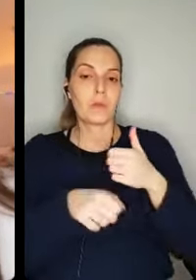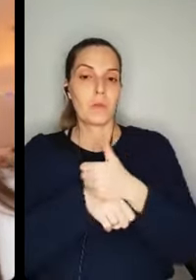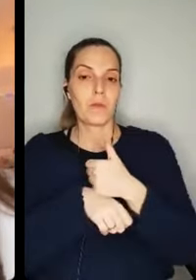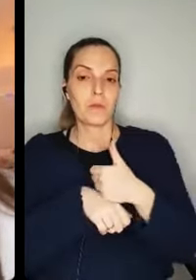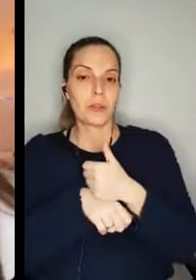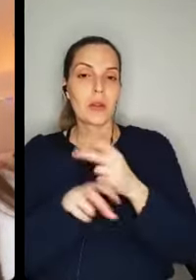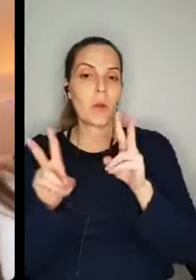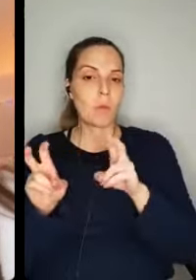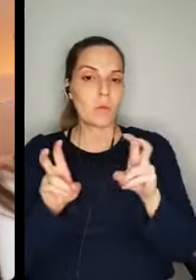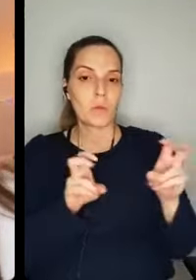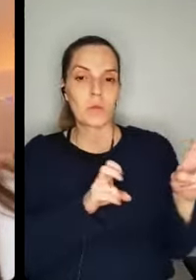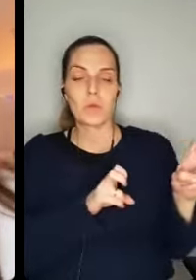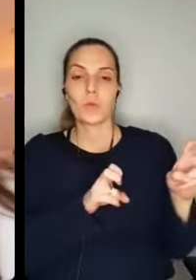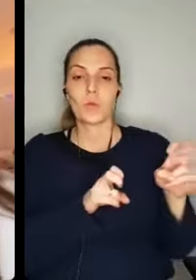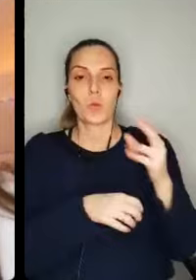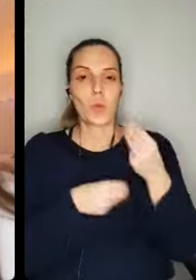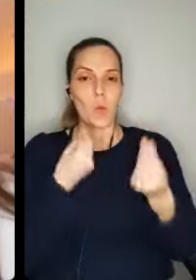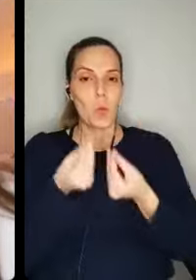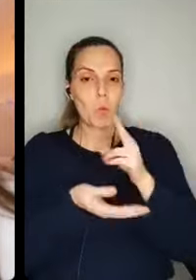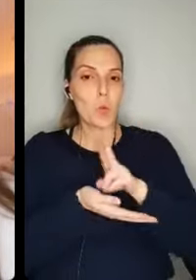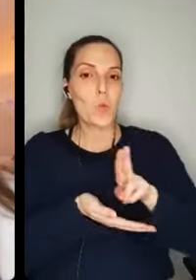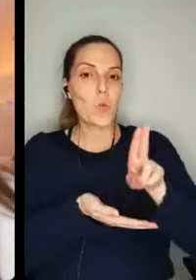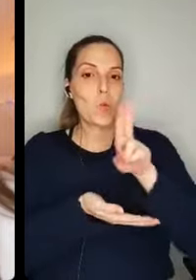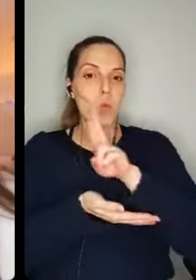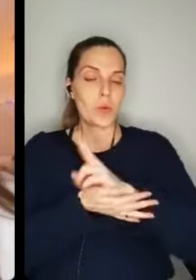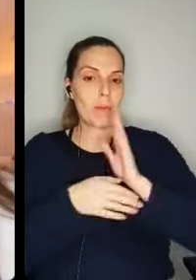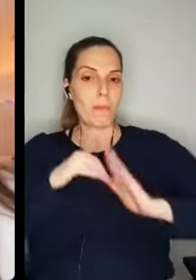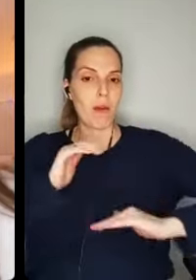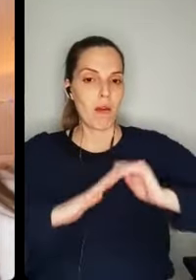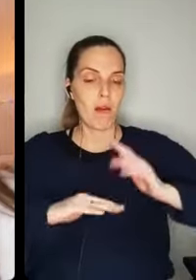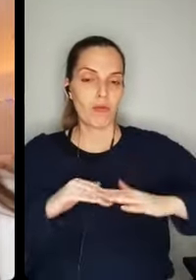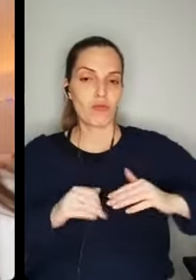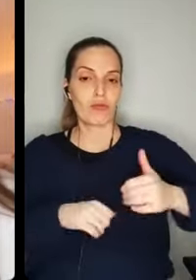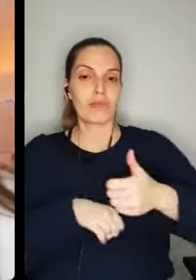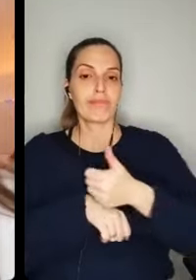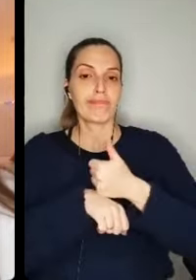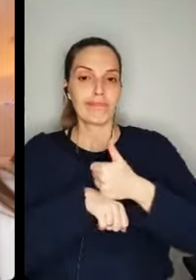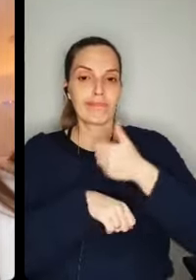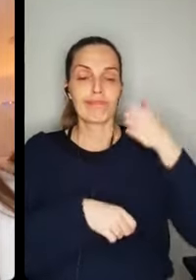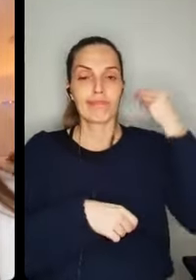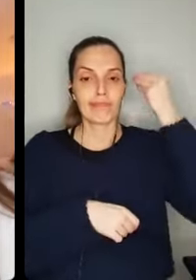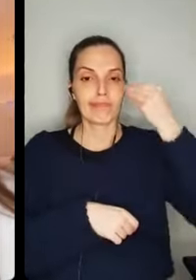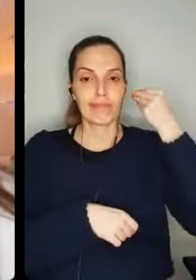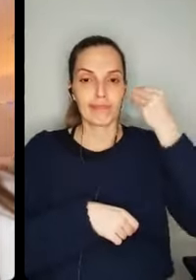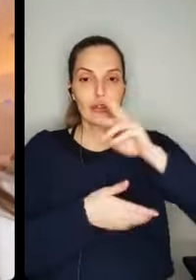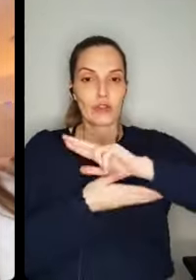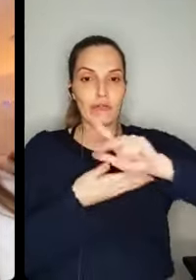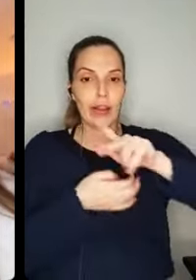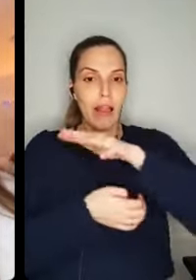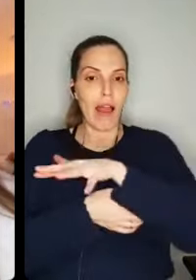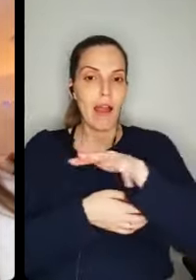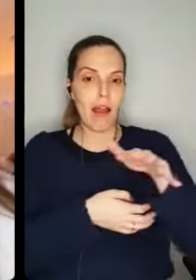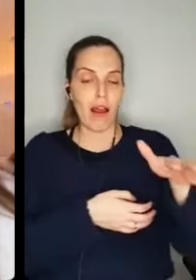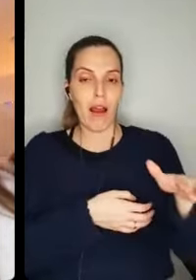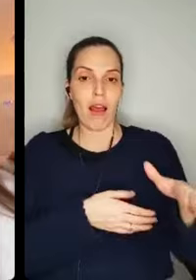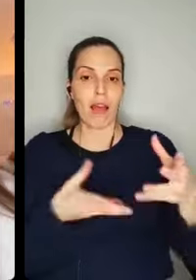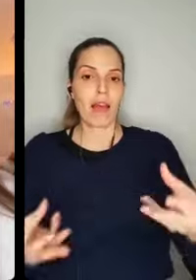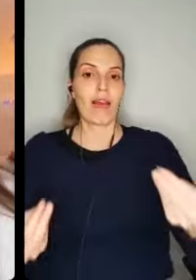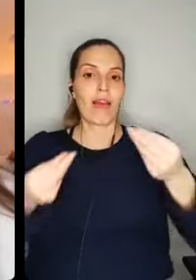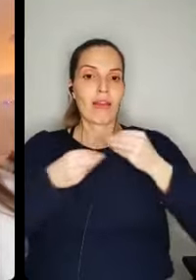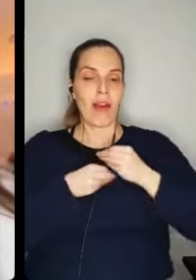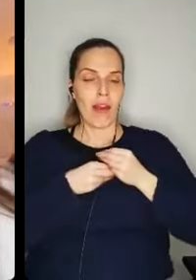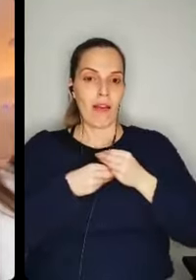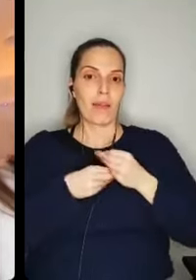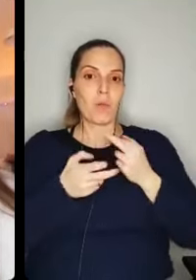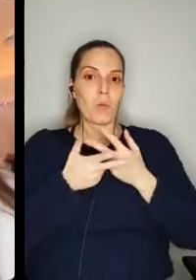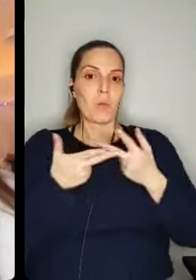profissão, sobre as aplicações, sobre a atuação do psicólogo nos diferentes âmbitos. Eu acho que isso é uma coisa que agrega muito na nossa formação,